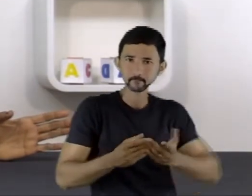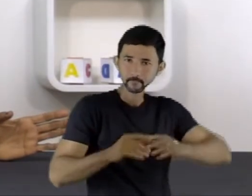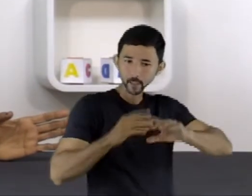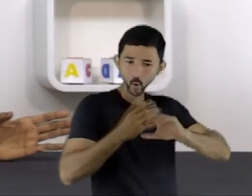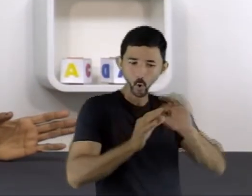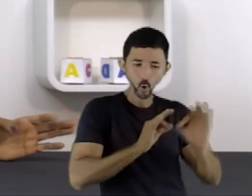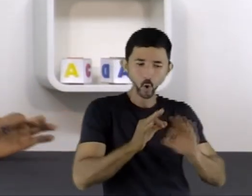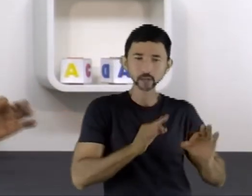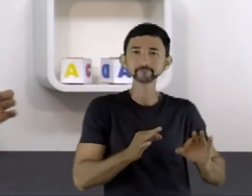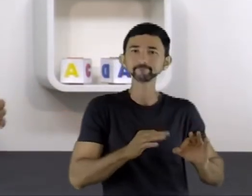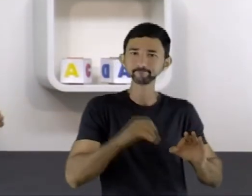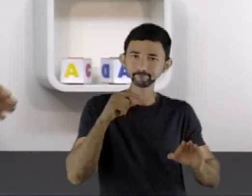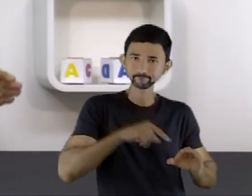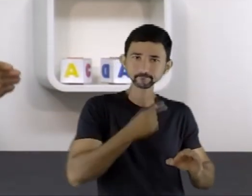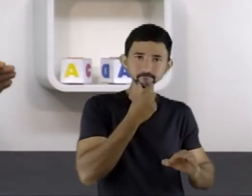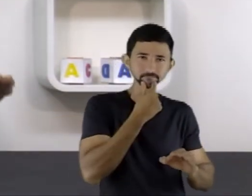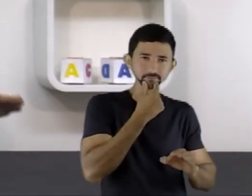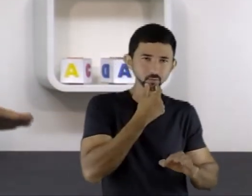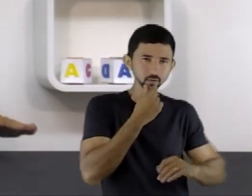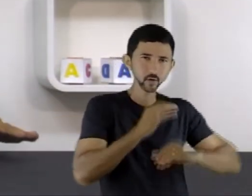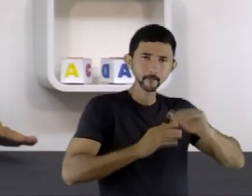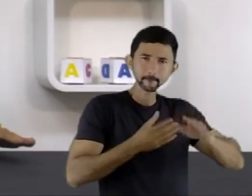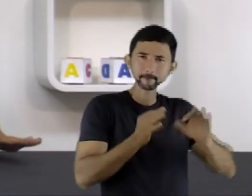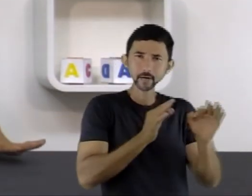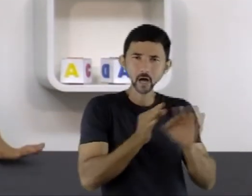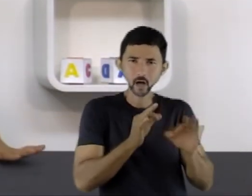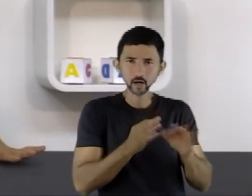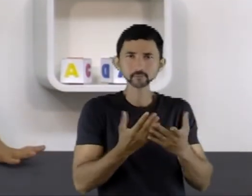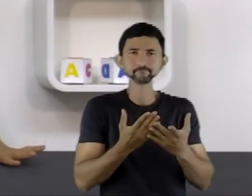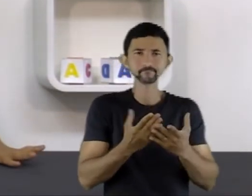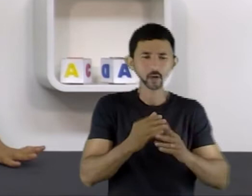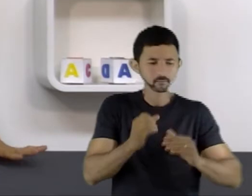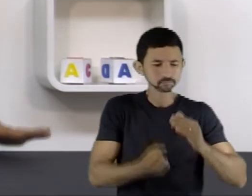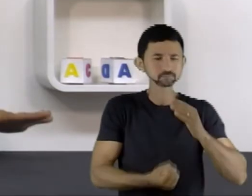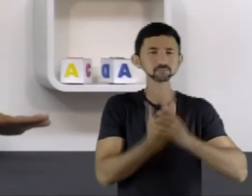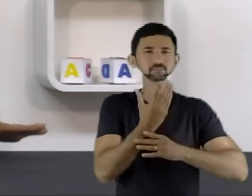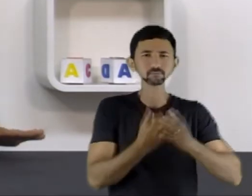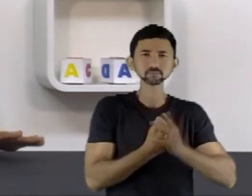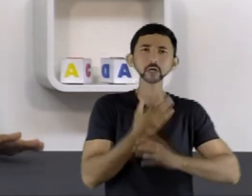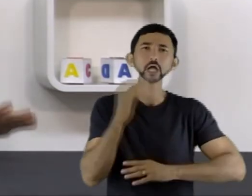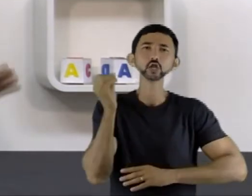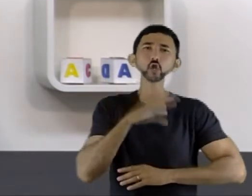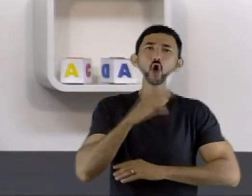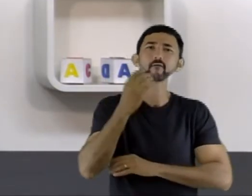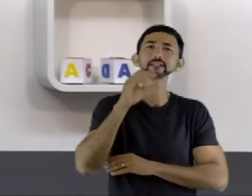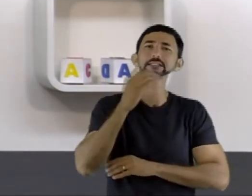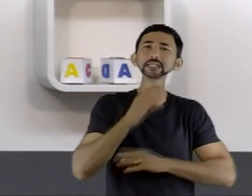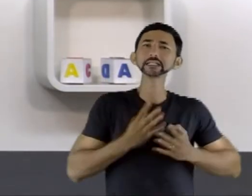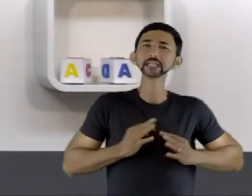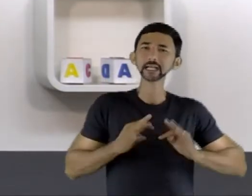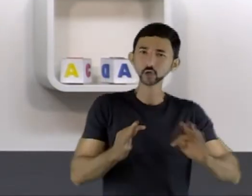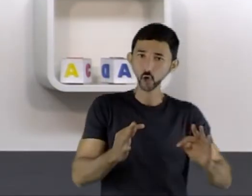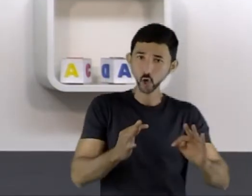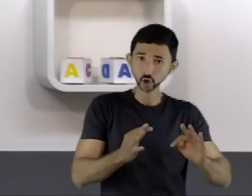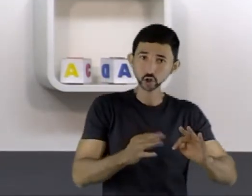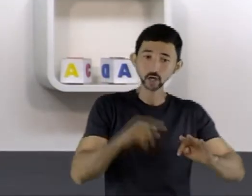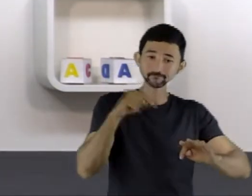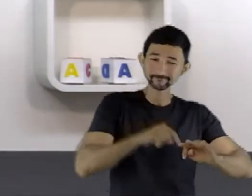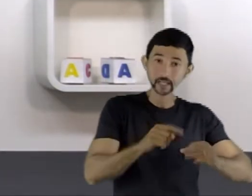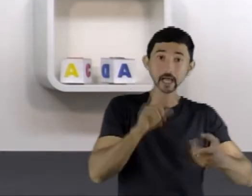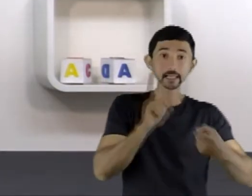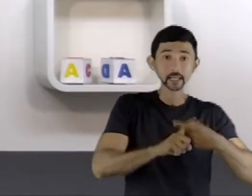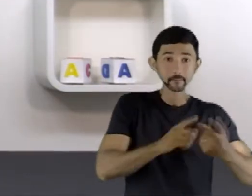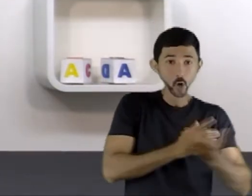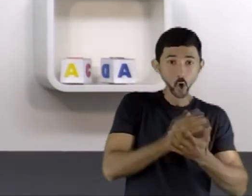Guerra Mundial. Né? E produzindo essas inovações tecnológicas, ele começa a vender também esses